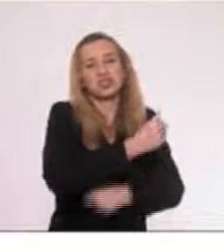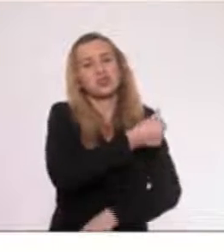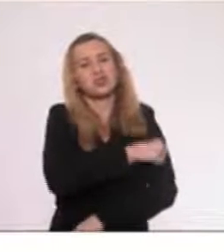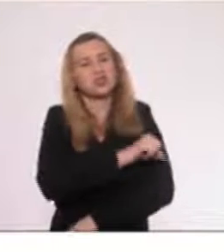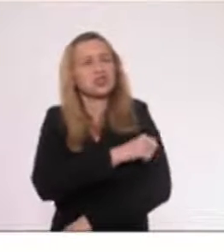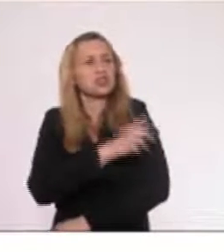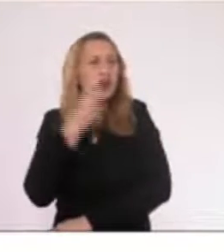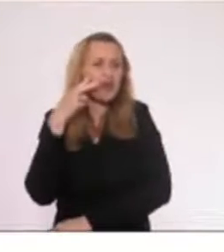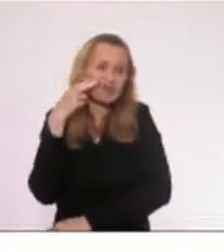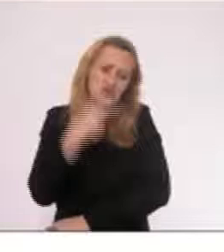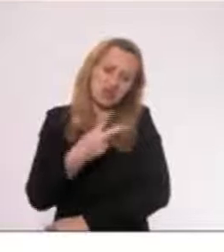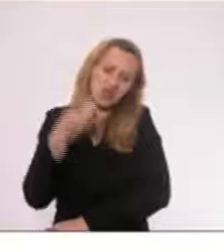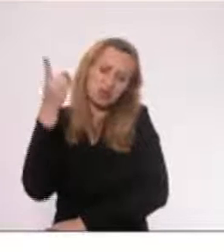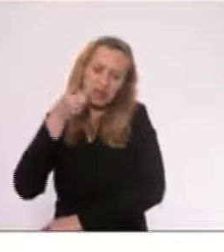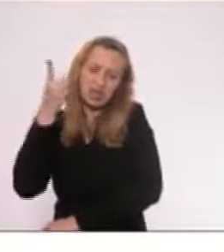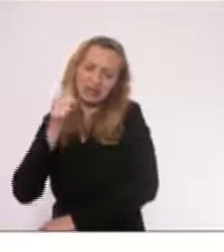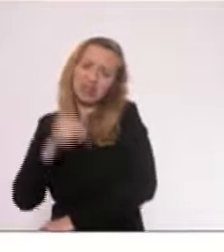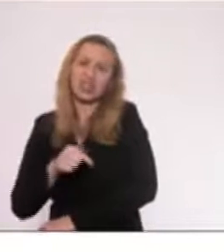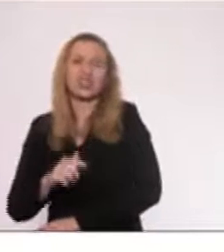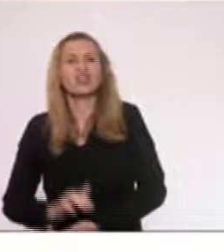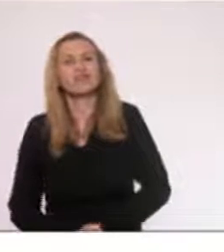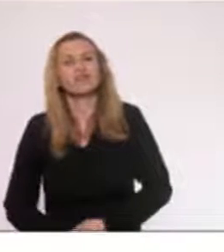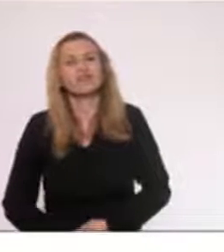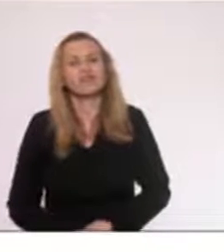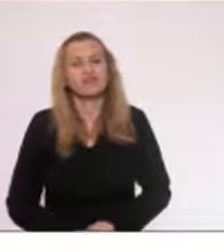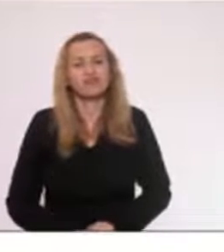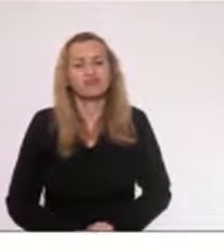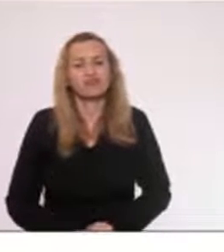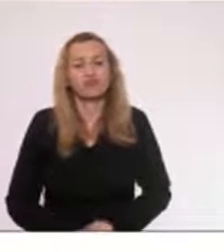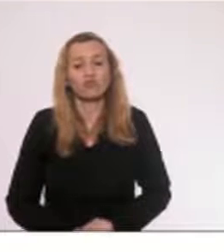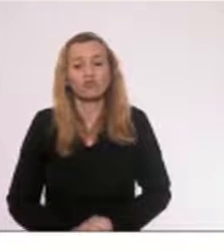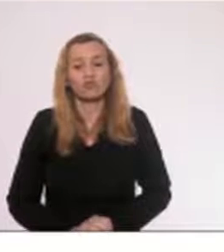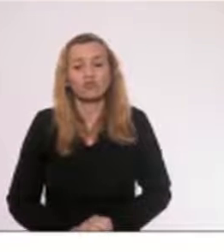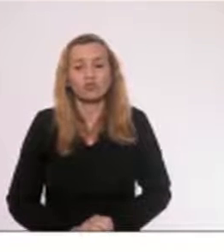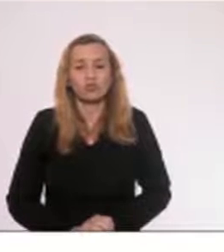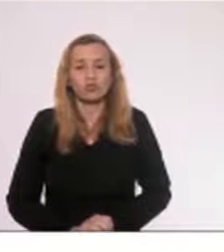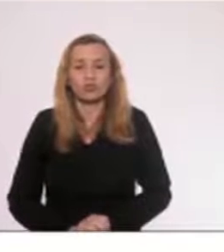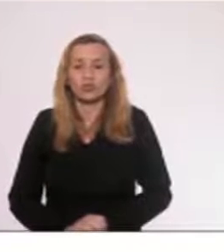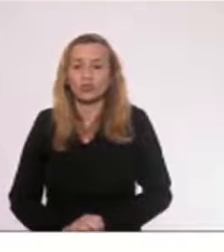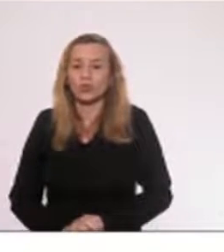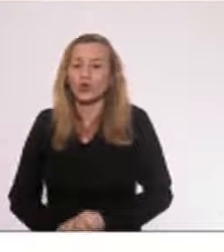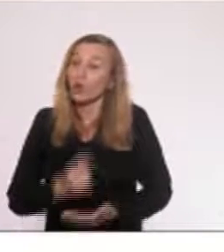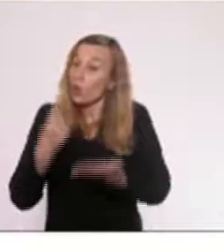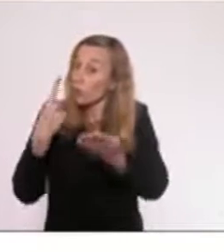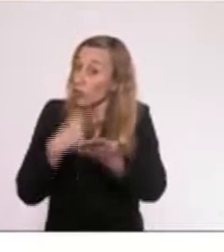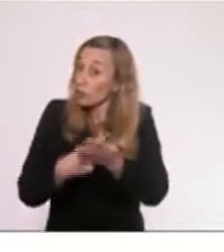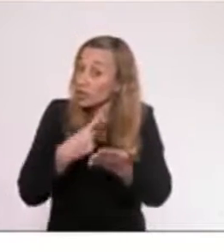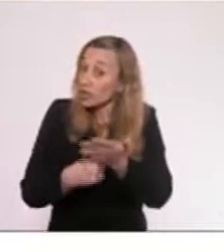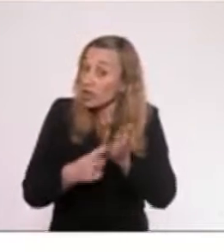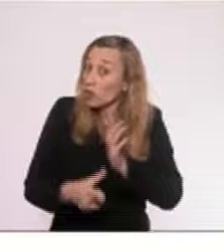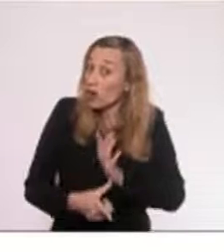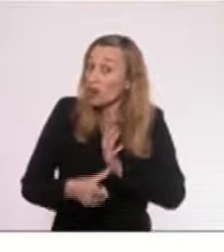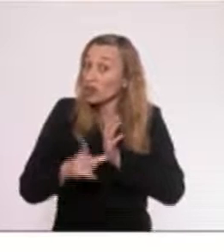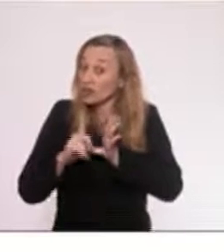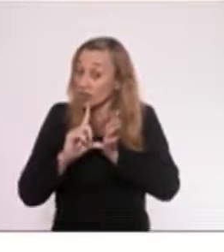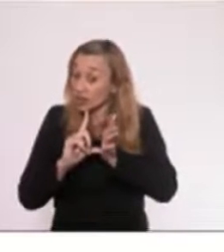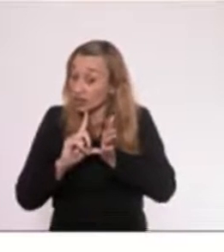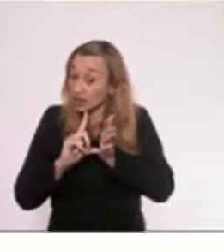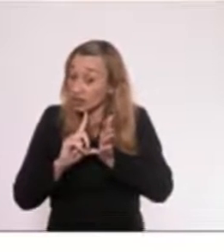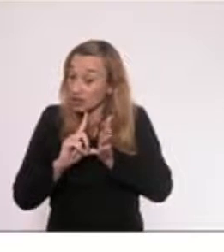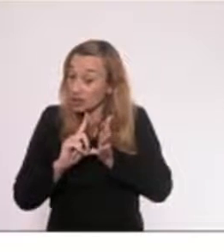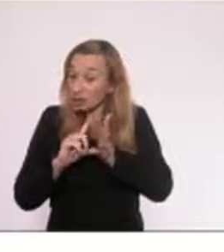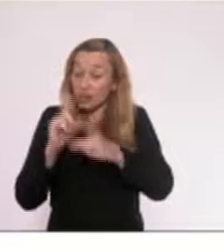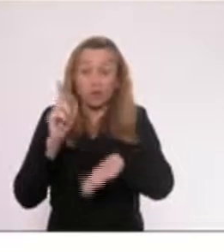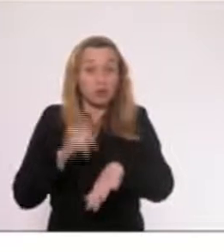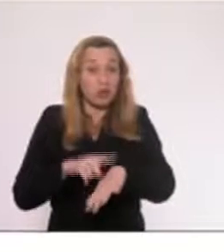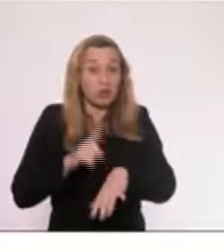vi deputados aqui que se acovardaram, que se comprometeram com o povo do Rio de Janeiro, mas na hora